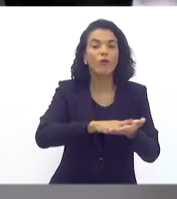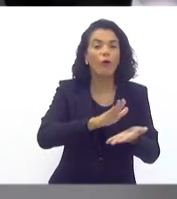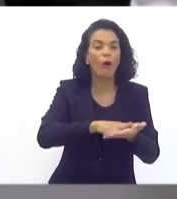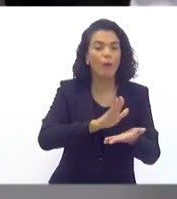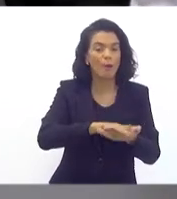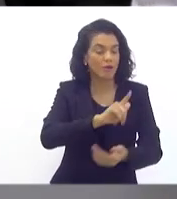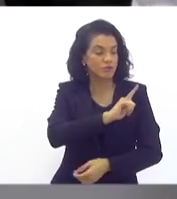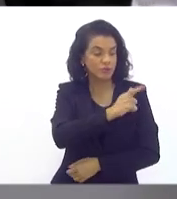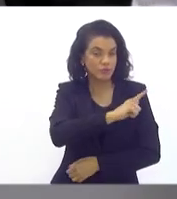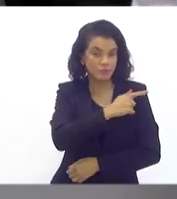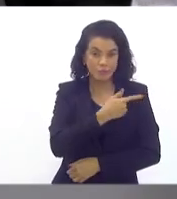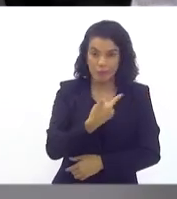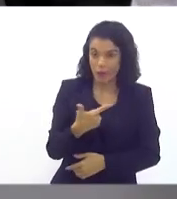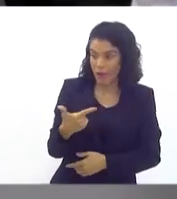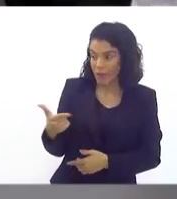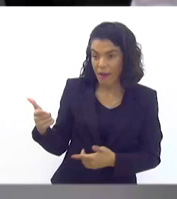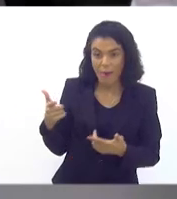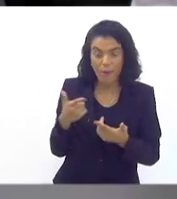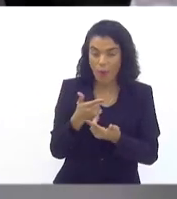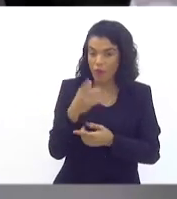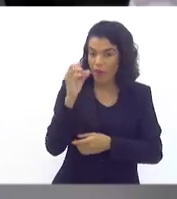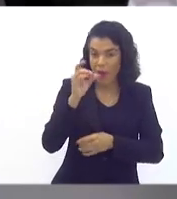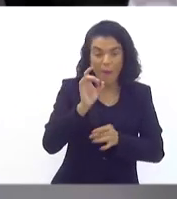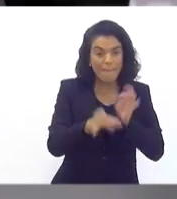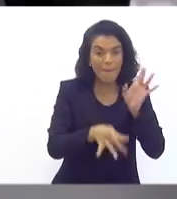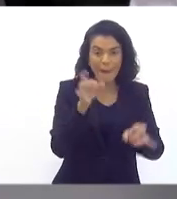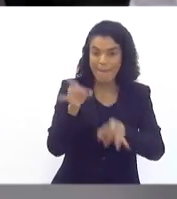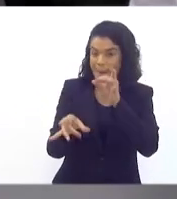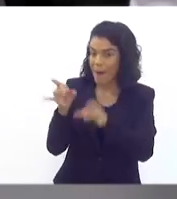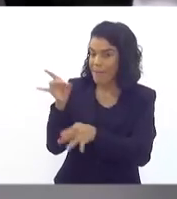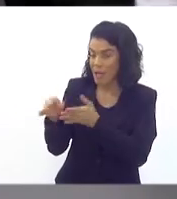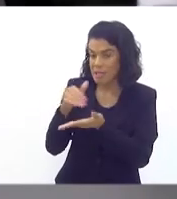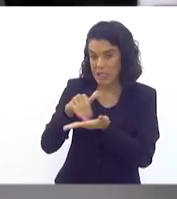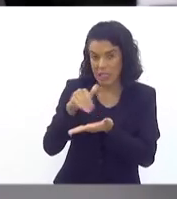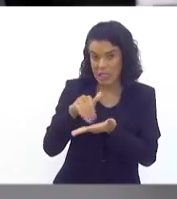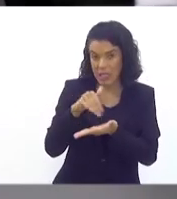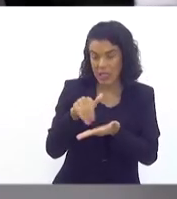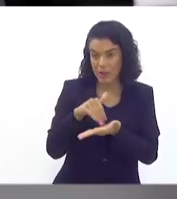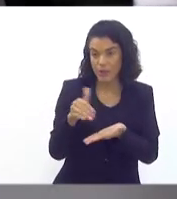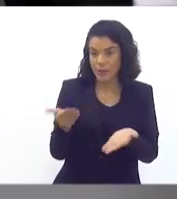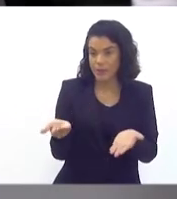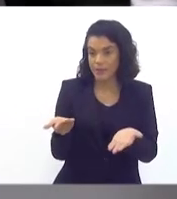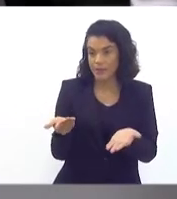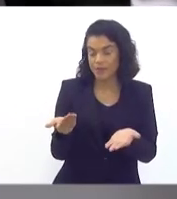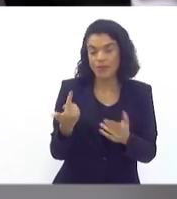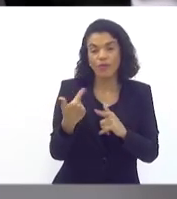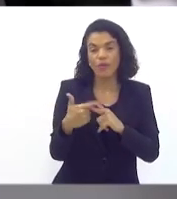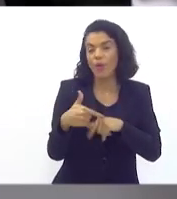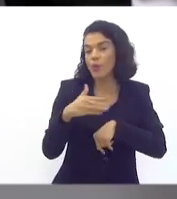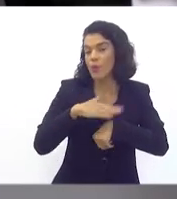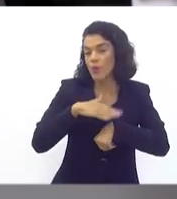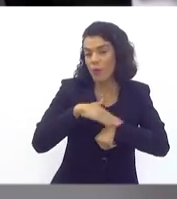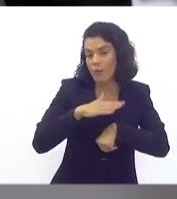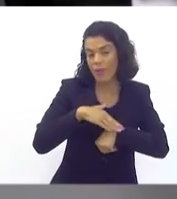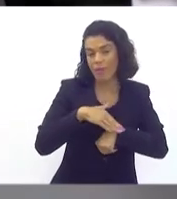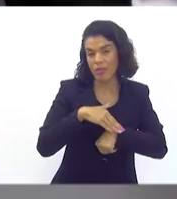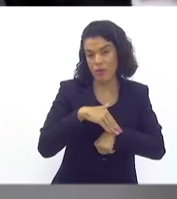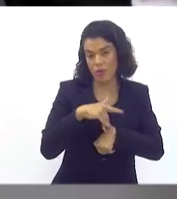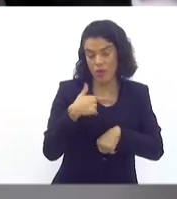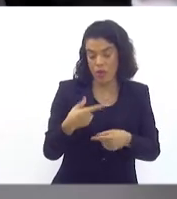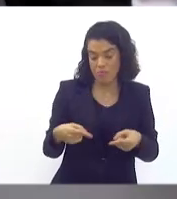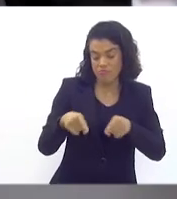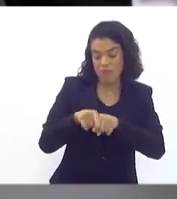daqui a pouco não vai ter secretário daqui a pouco não vai ter vocês lá como trabalhar porque a partir do momento que não há uma